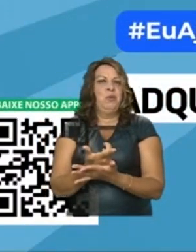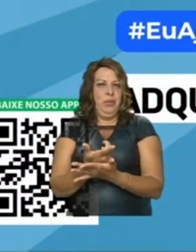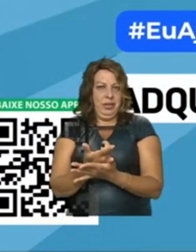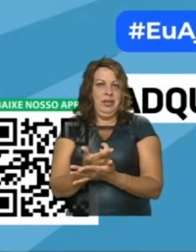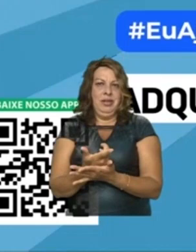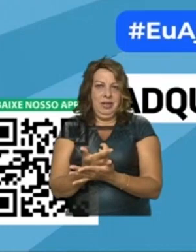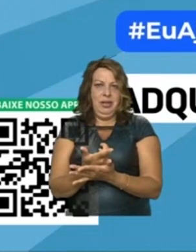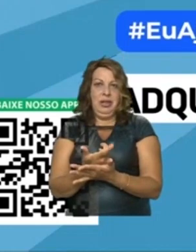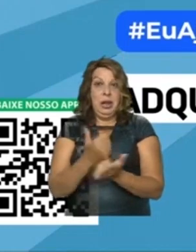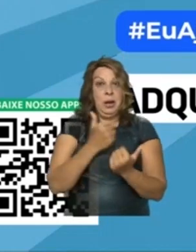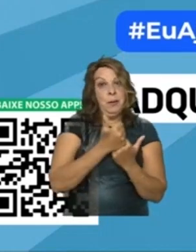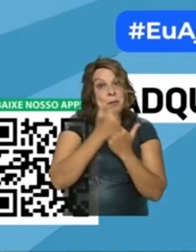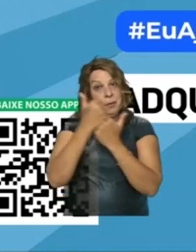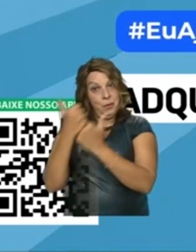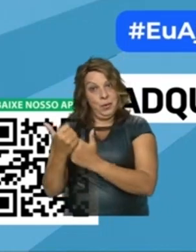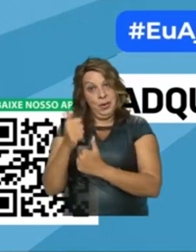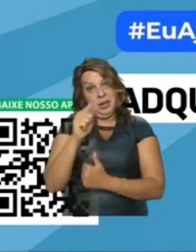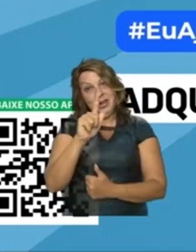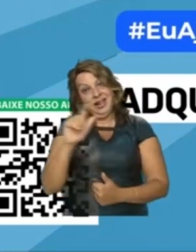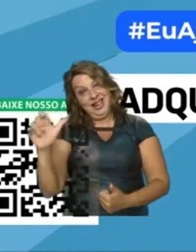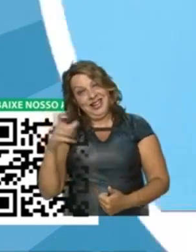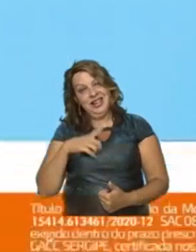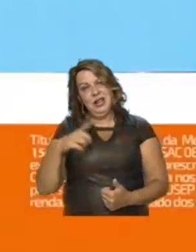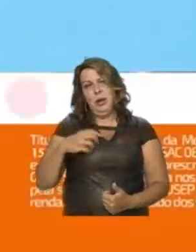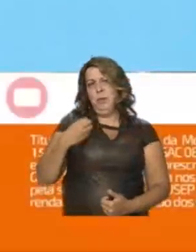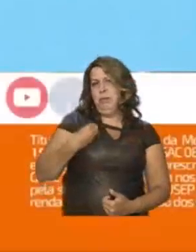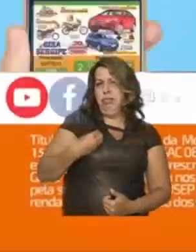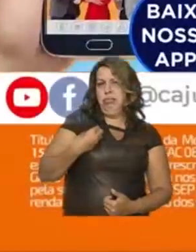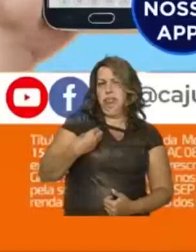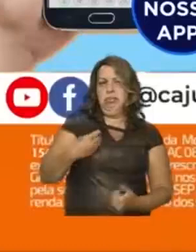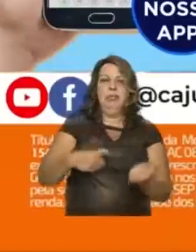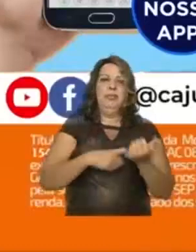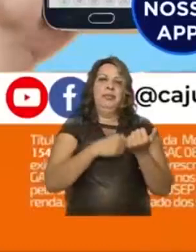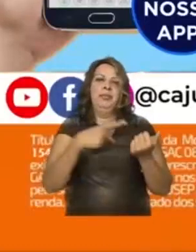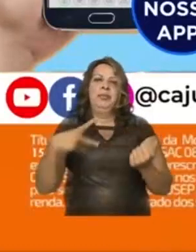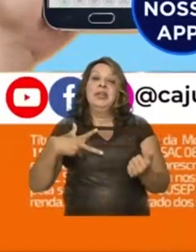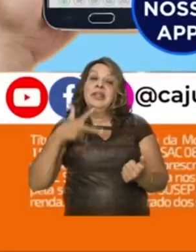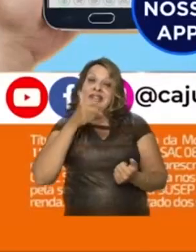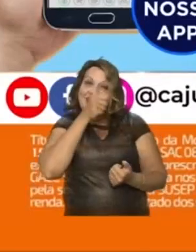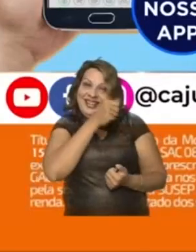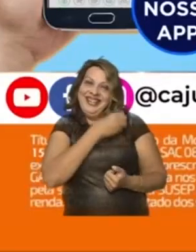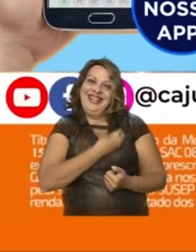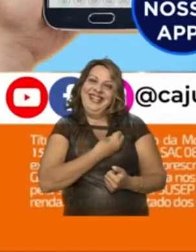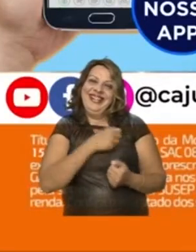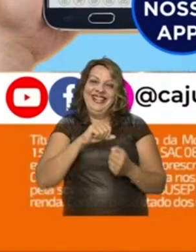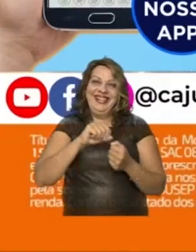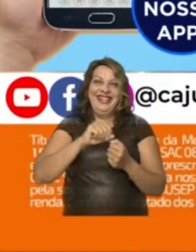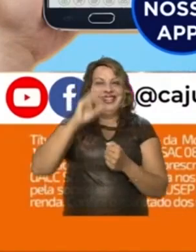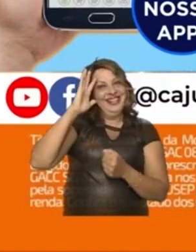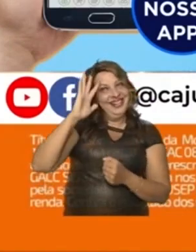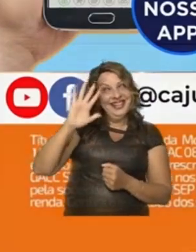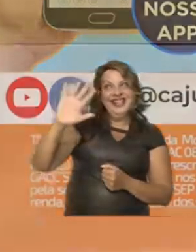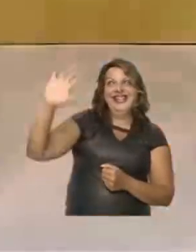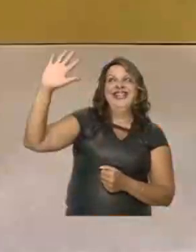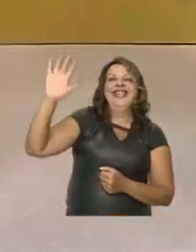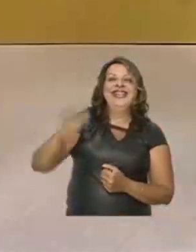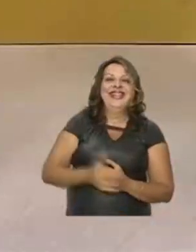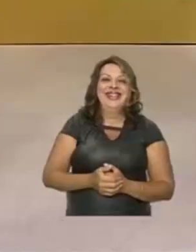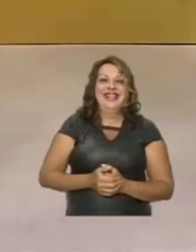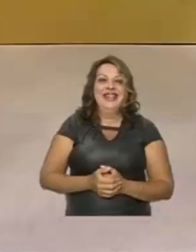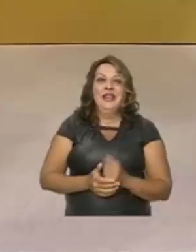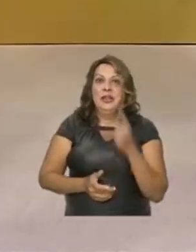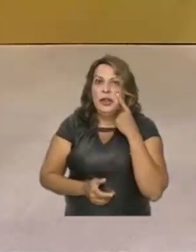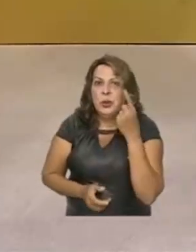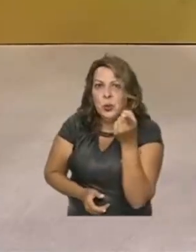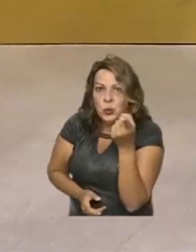Caju Cap, apoie as ações do GAC Sergipe e participe. Caju Cap, salvando vidas e realizando sonhos.